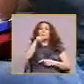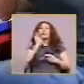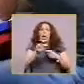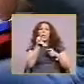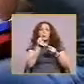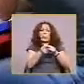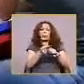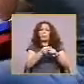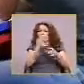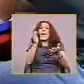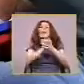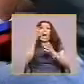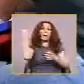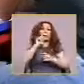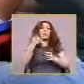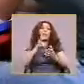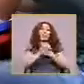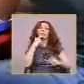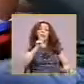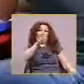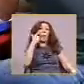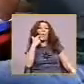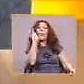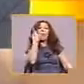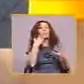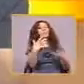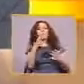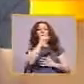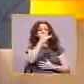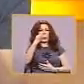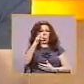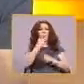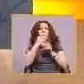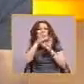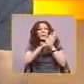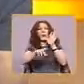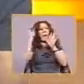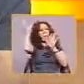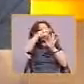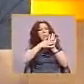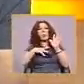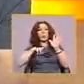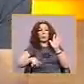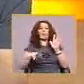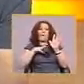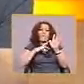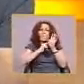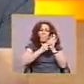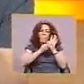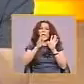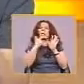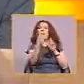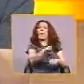questões. E um passo fundamental, aconteceu em 2004, porque a Constituição da República Portuguesa foi revista e passou a